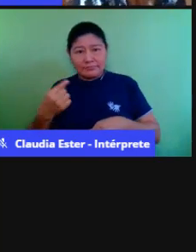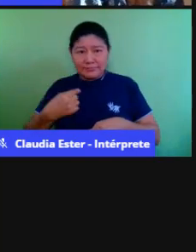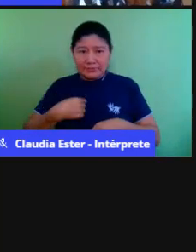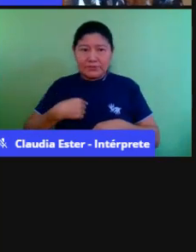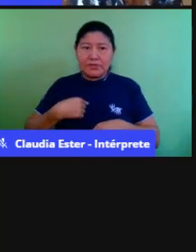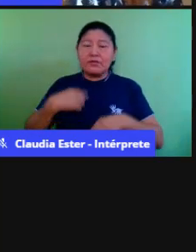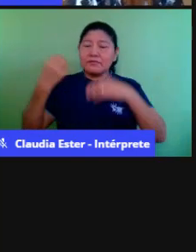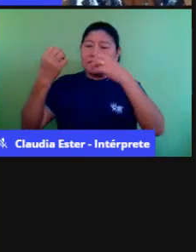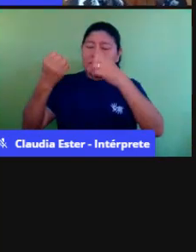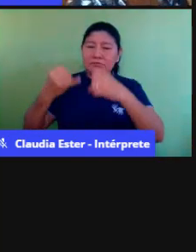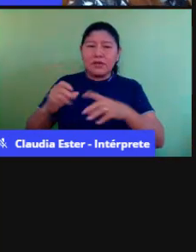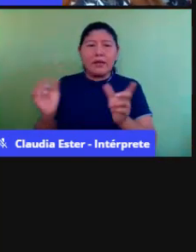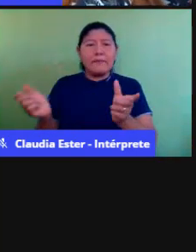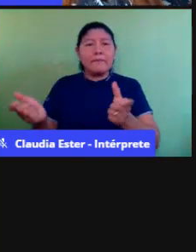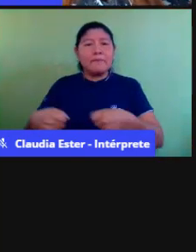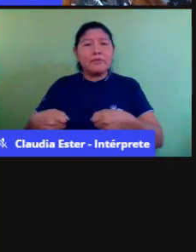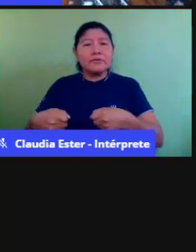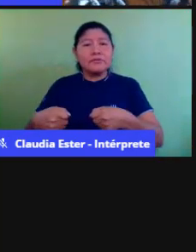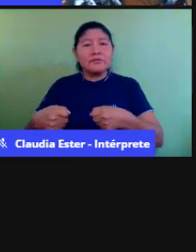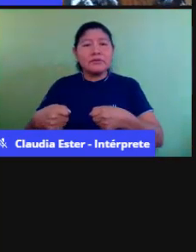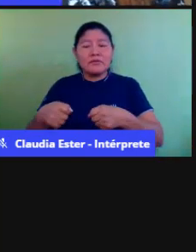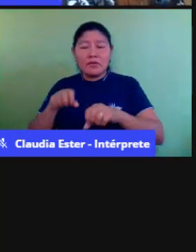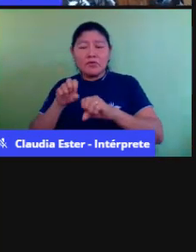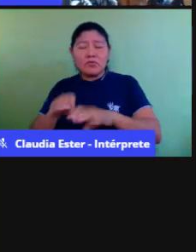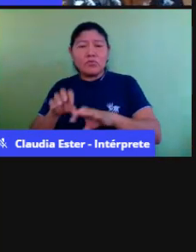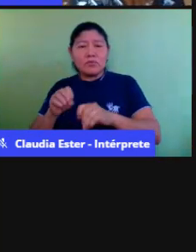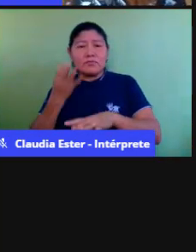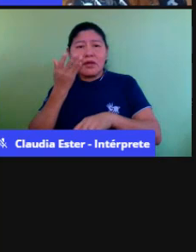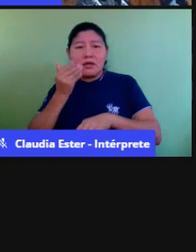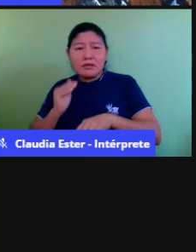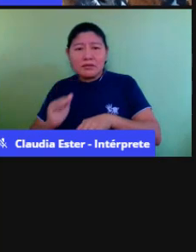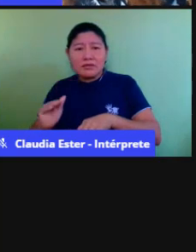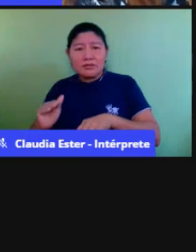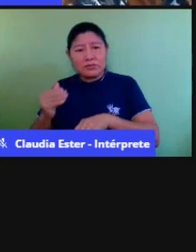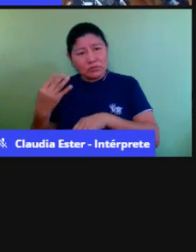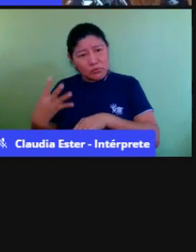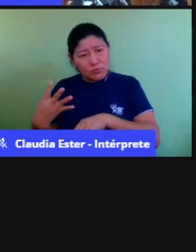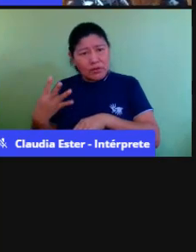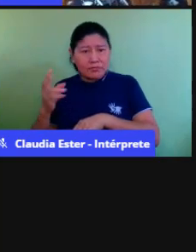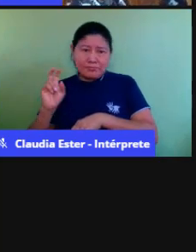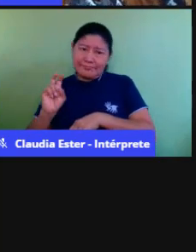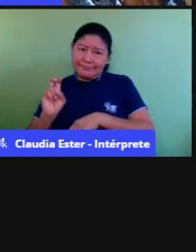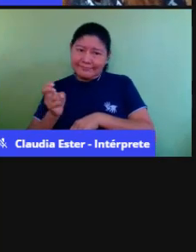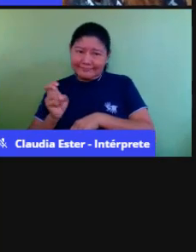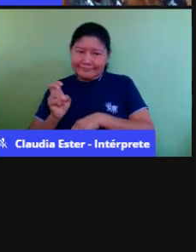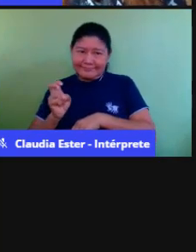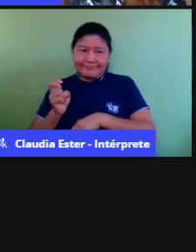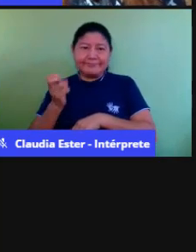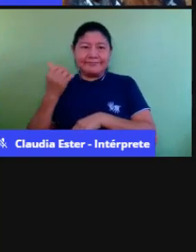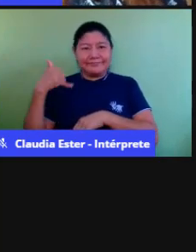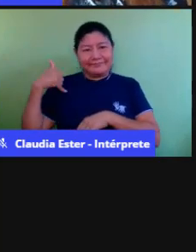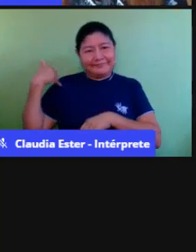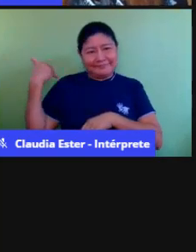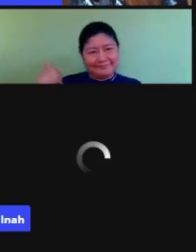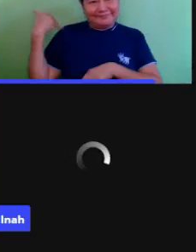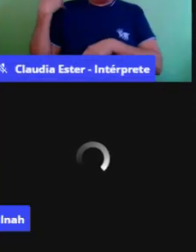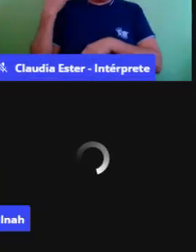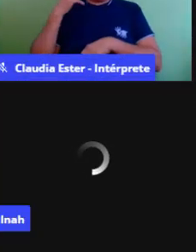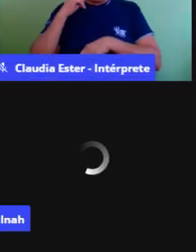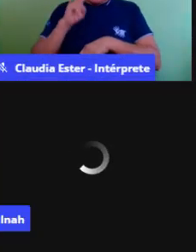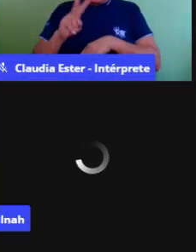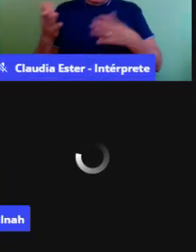as possibilidades com as crianças maiores, de 4 a 5 anos, tá? Então, depois eu volto com você.